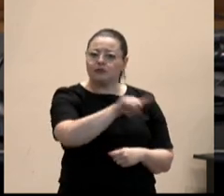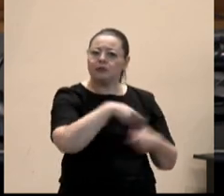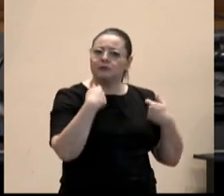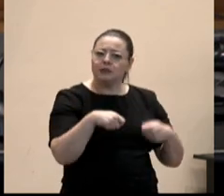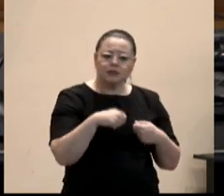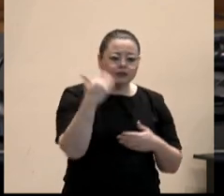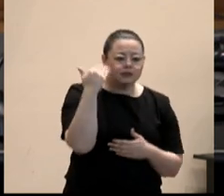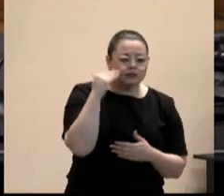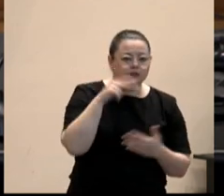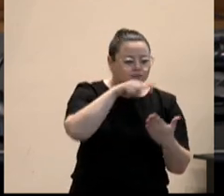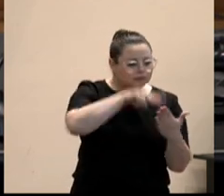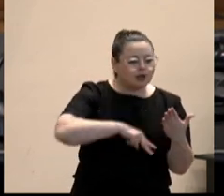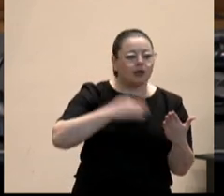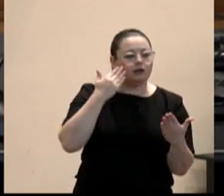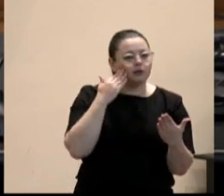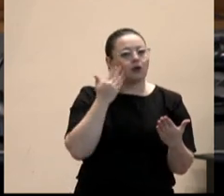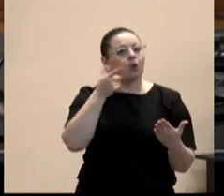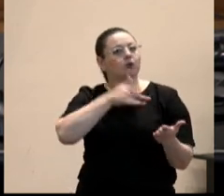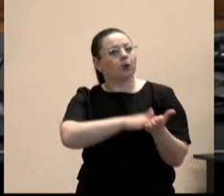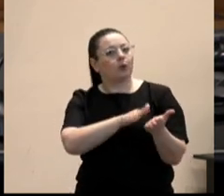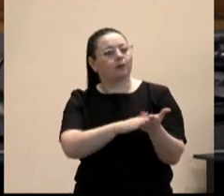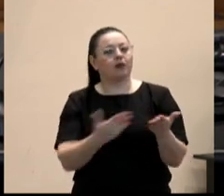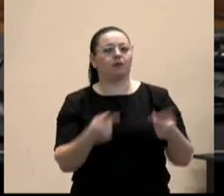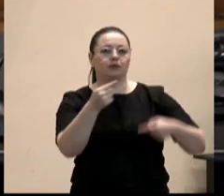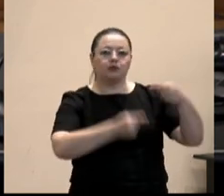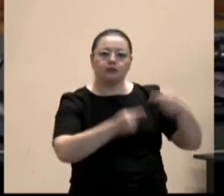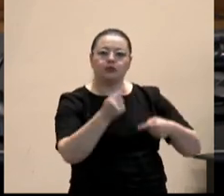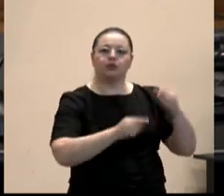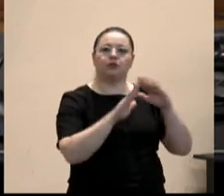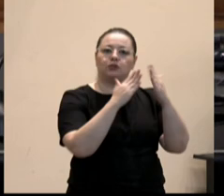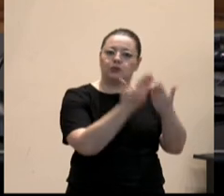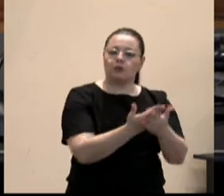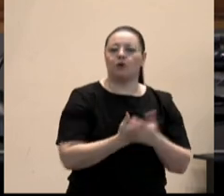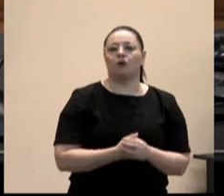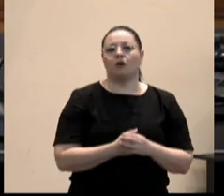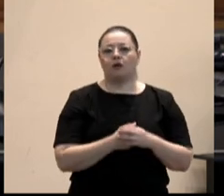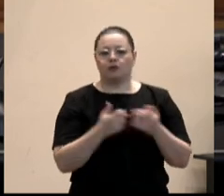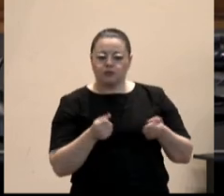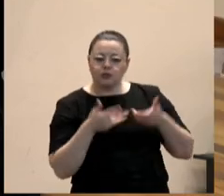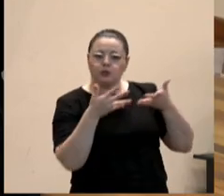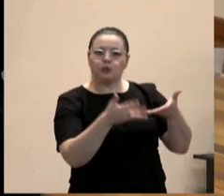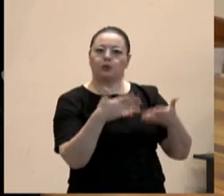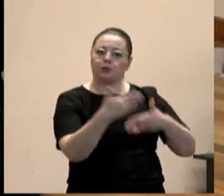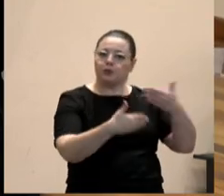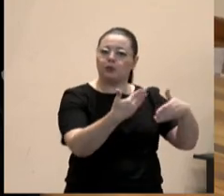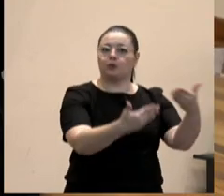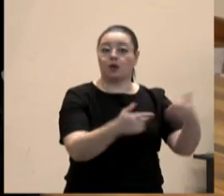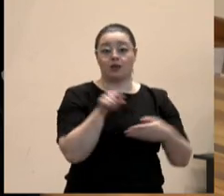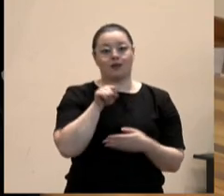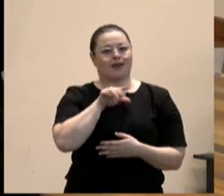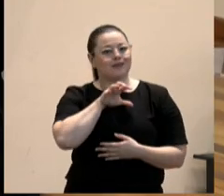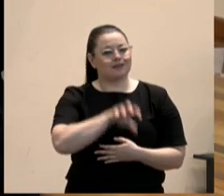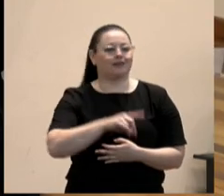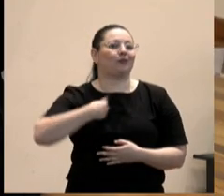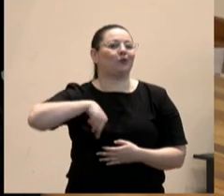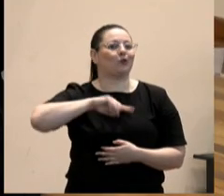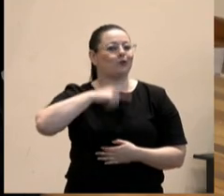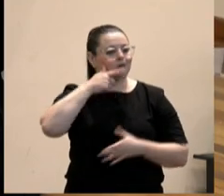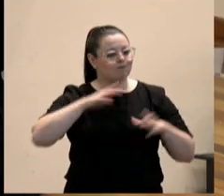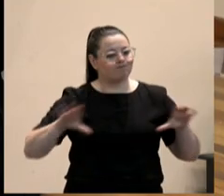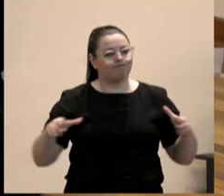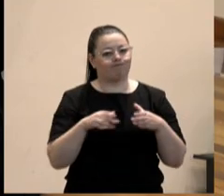executivo, para discutir na escola, para fazer a sua parte. É desse jeito que a gente vai fazer as coisas andar.